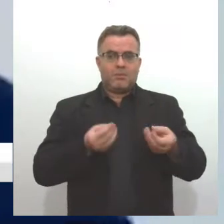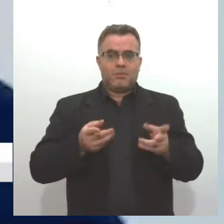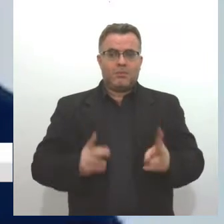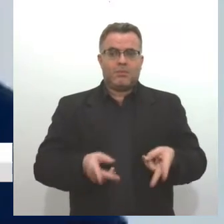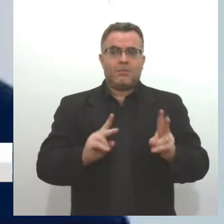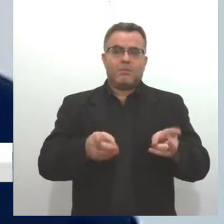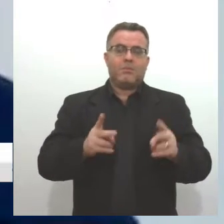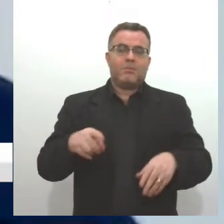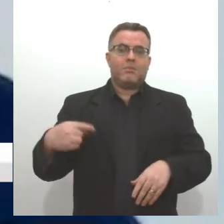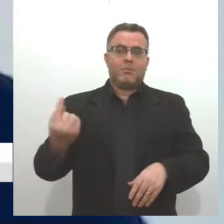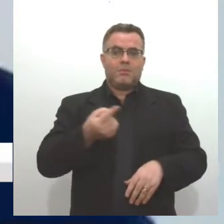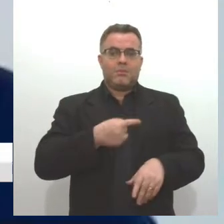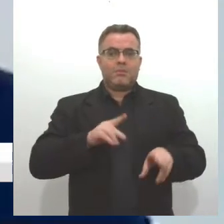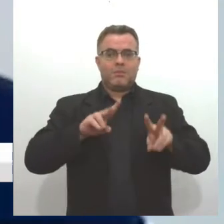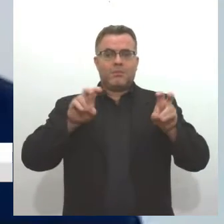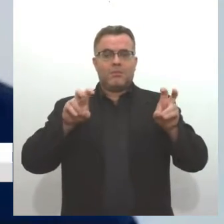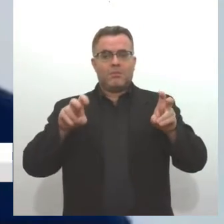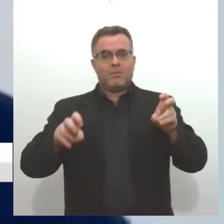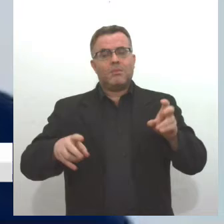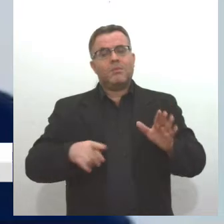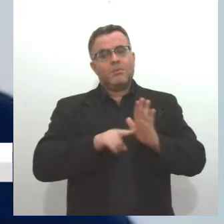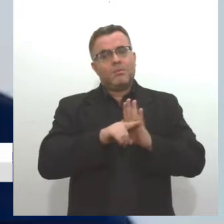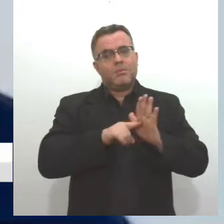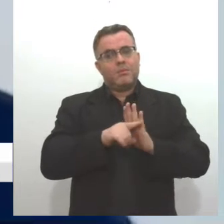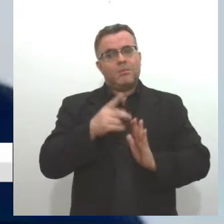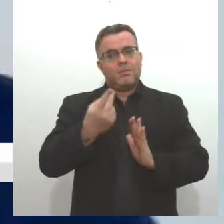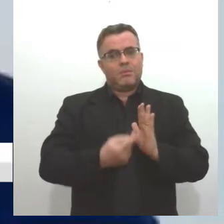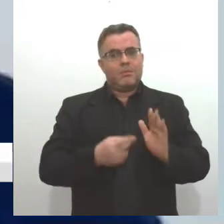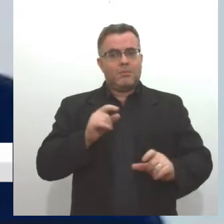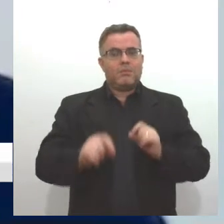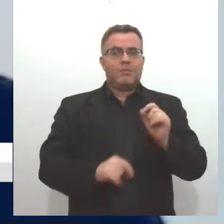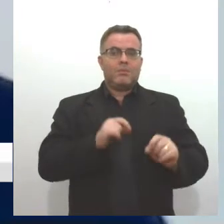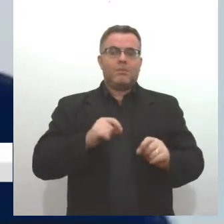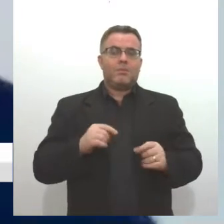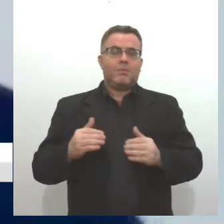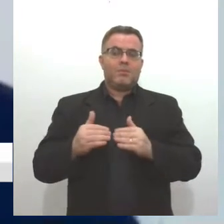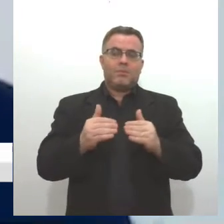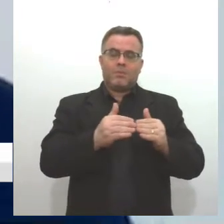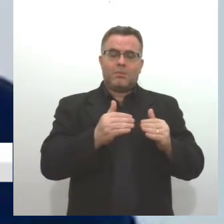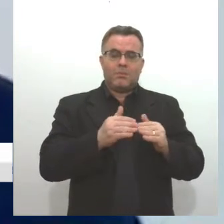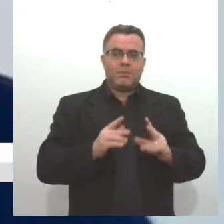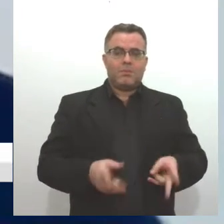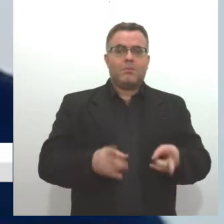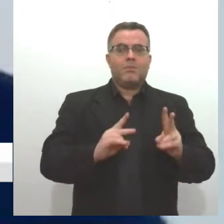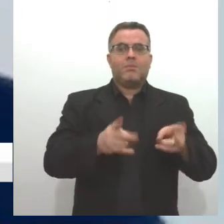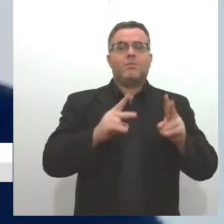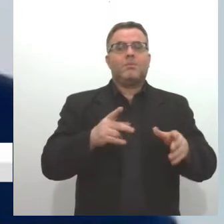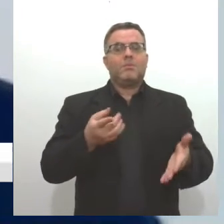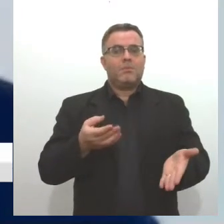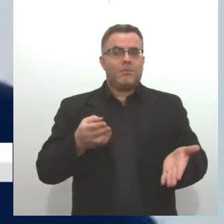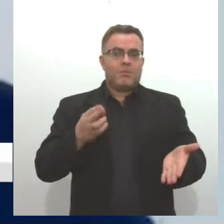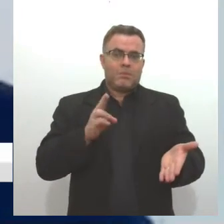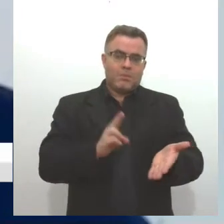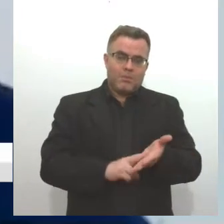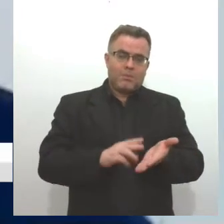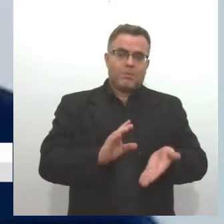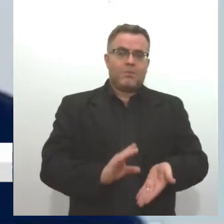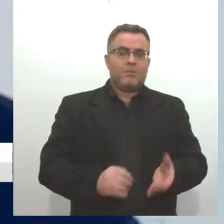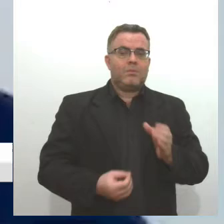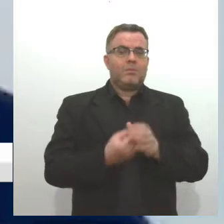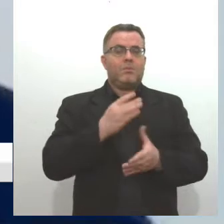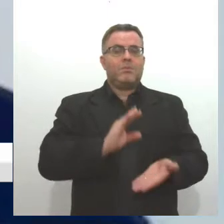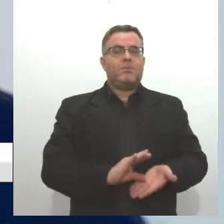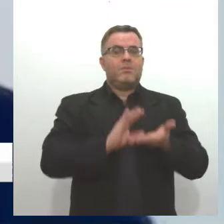nossas pautas. Então, a gente precisa dessa criação do conselho, da efetivação desse conselho e de que esse